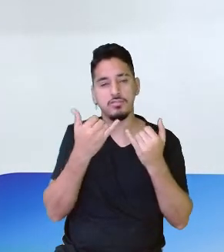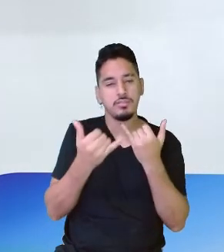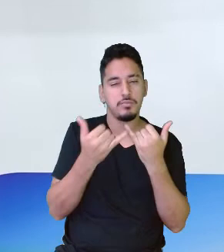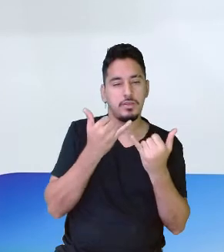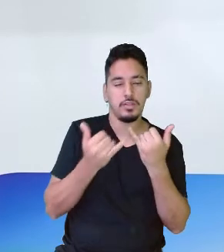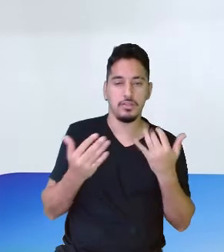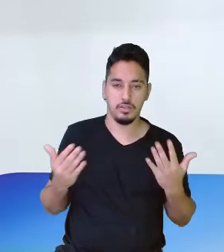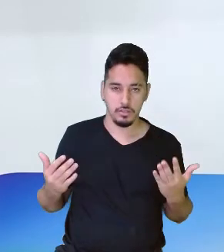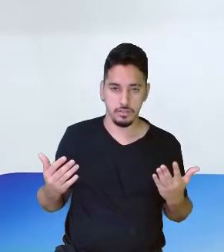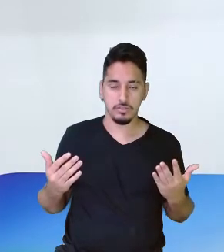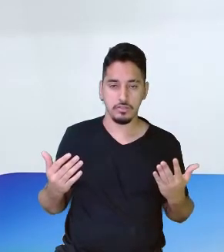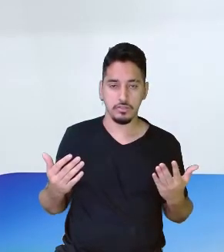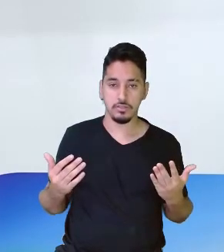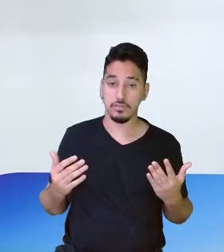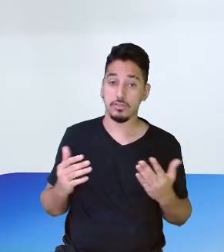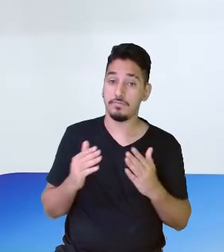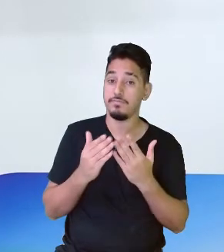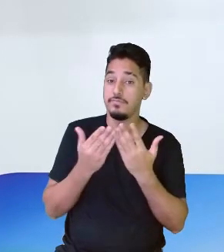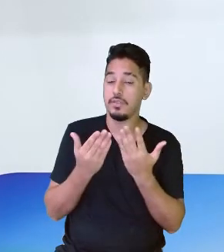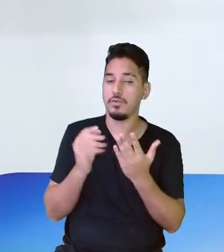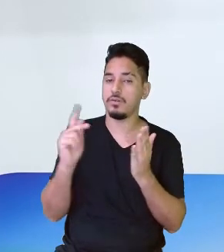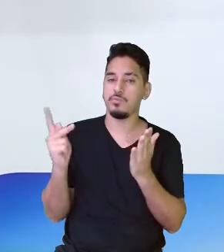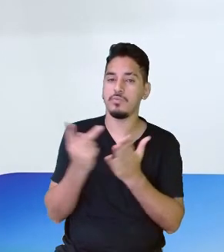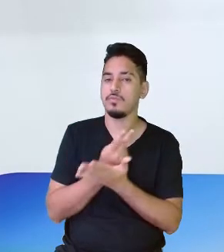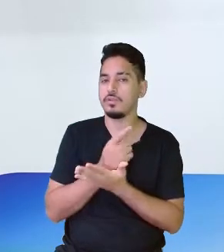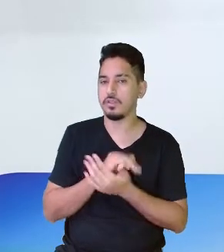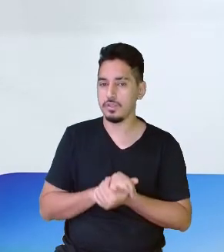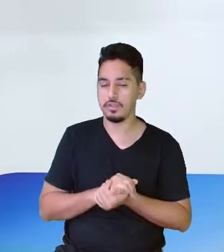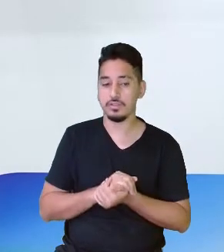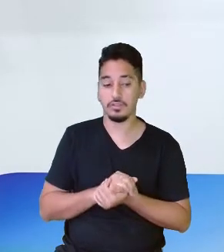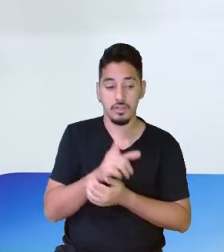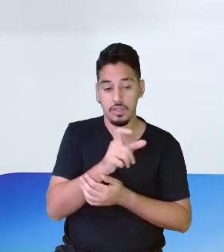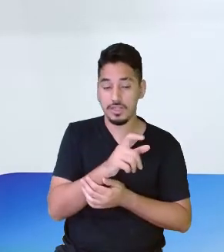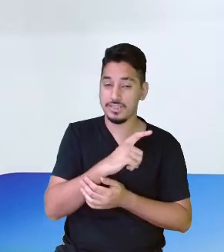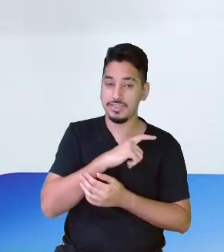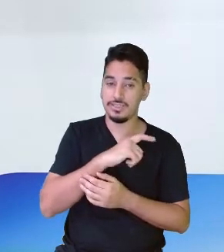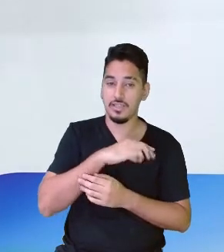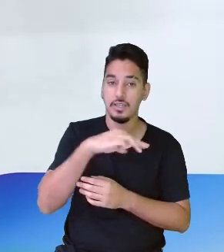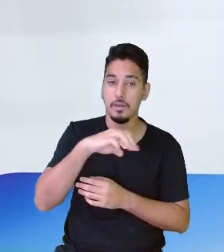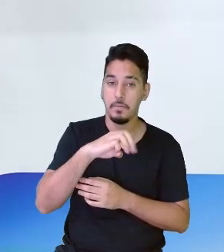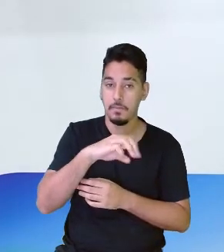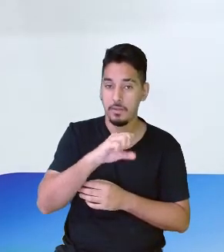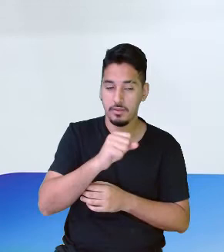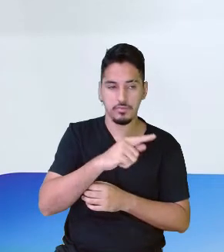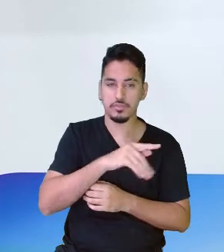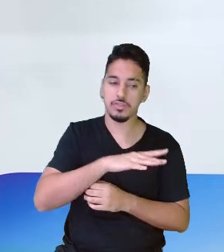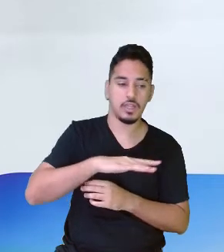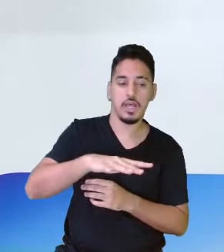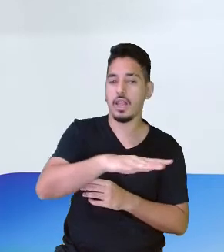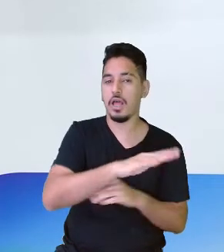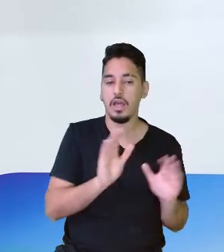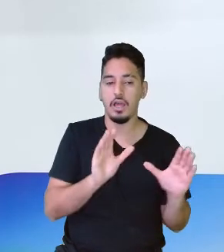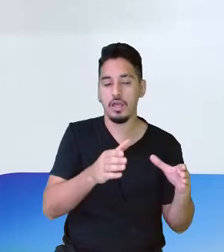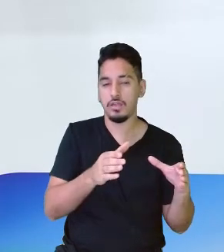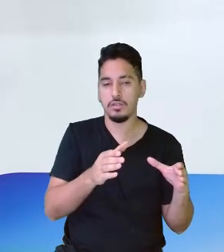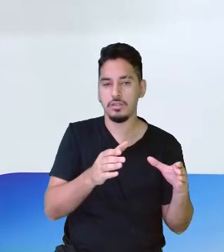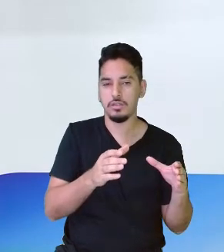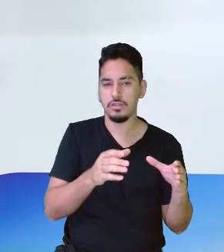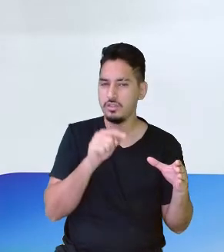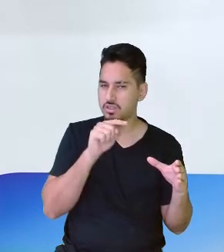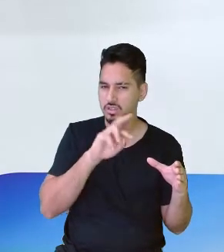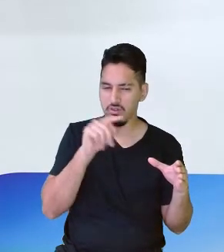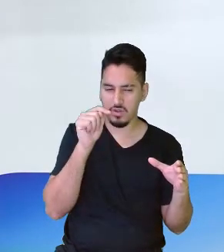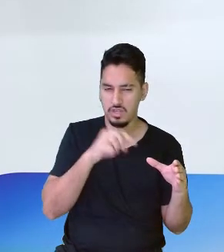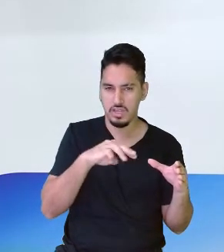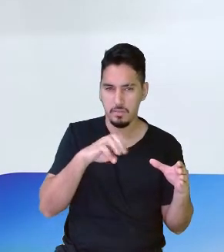semelhantes, né? E aí, o que acontece com isso? Eles têm memes que circulam ali naquele espaço, o que não quer dizer que esses